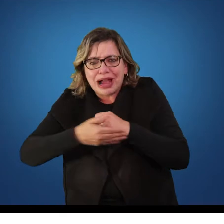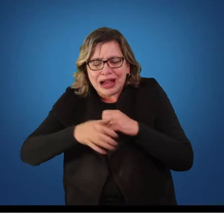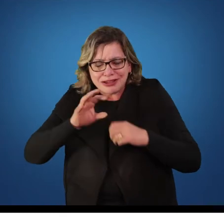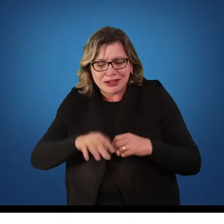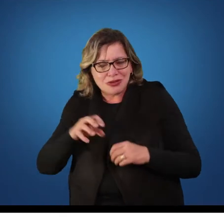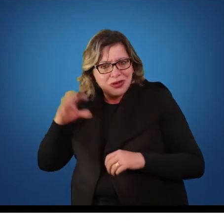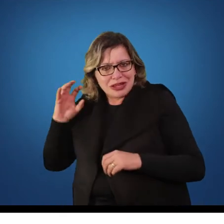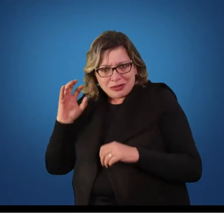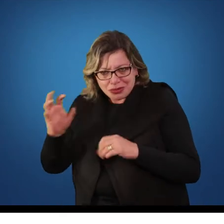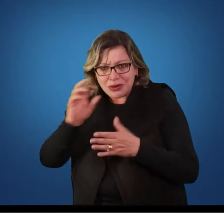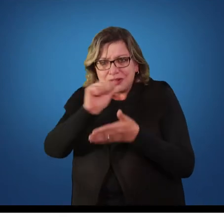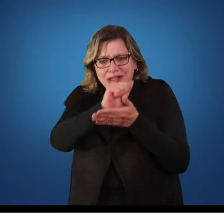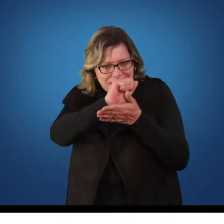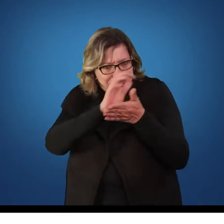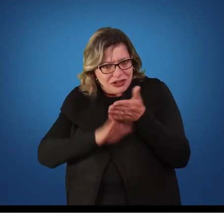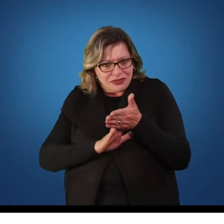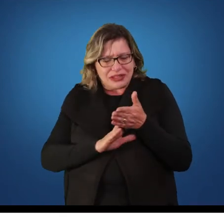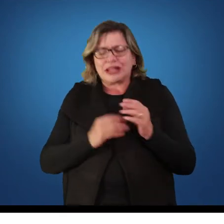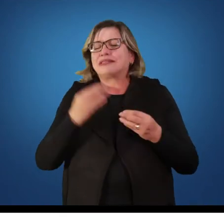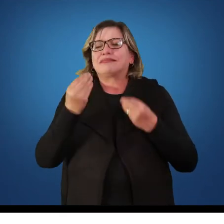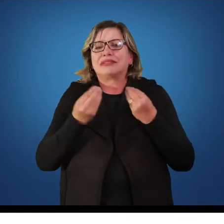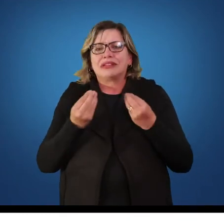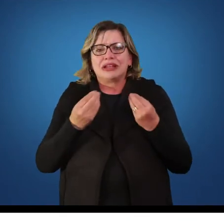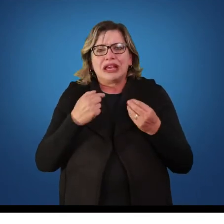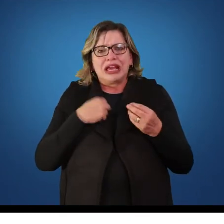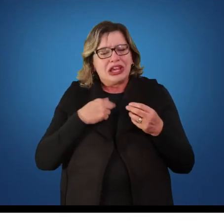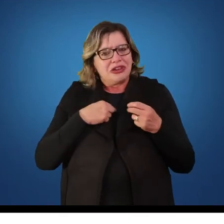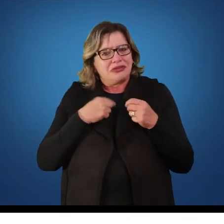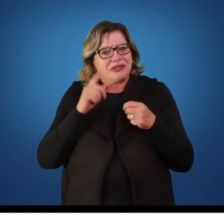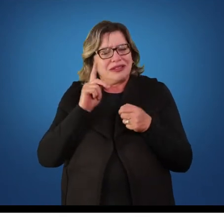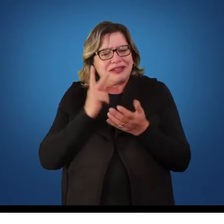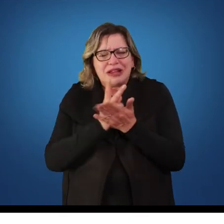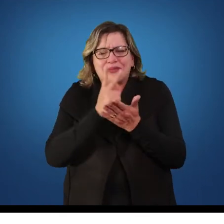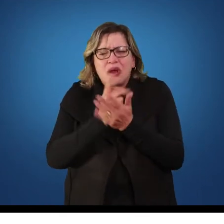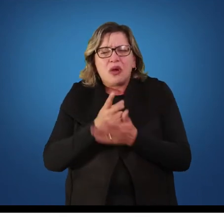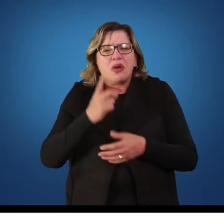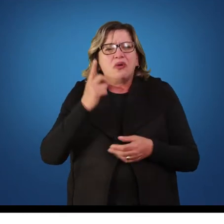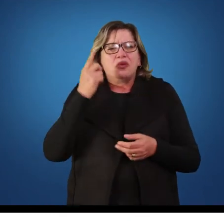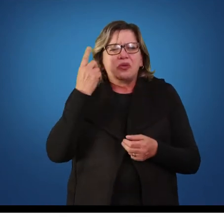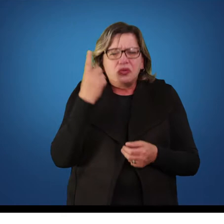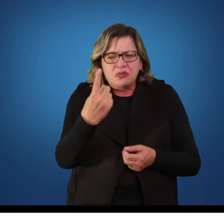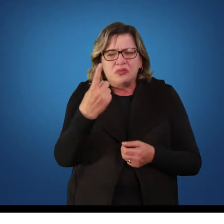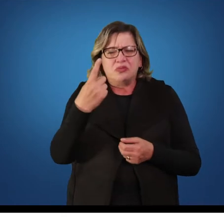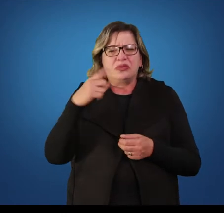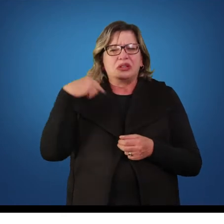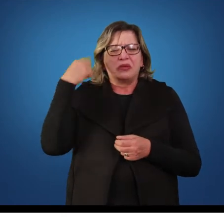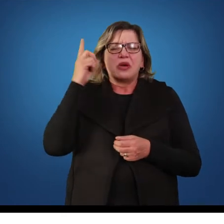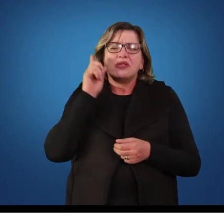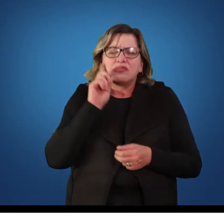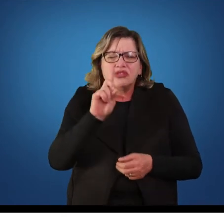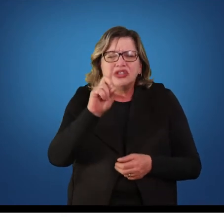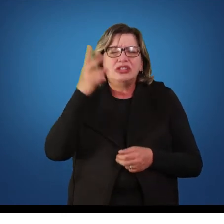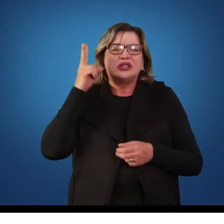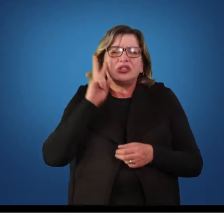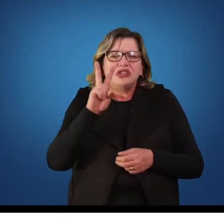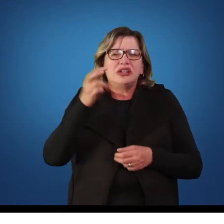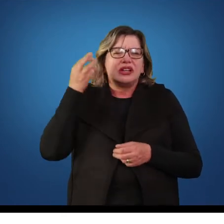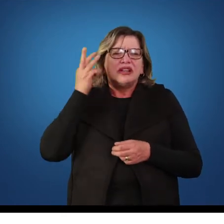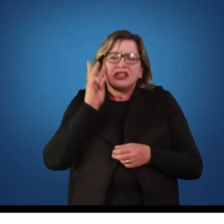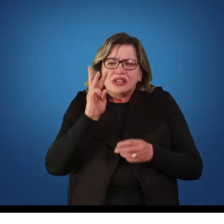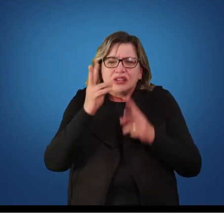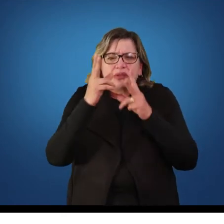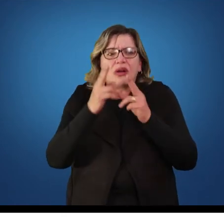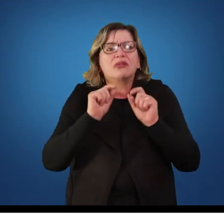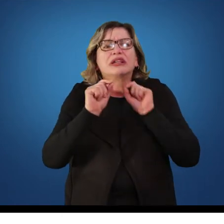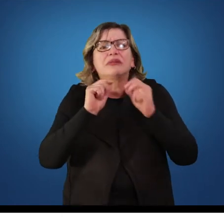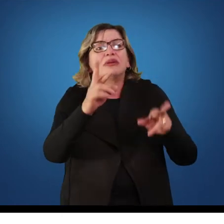das atividades é eu faço repito uma duas três vezes como eu faço isso quem tem